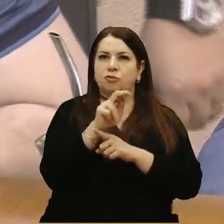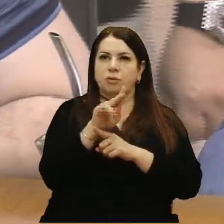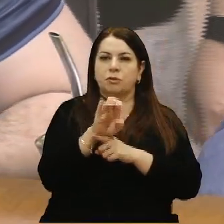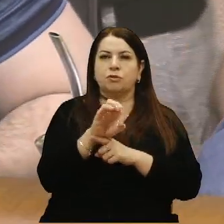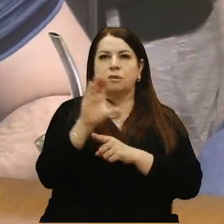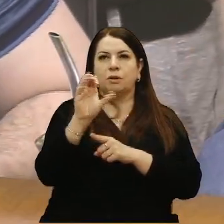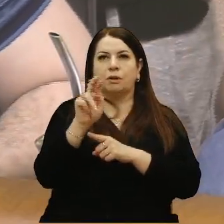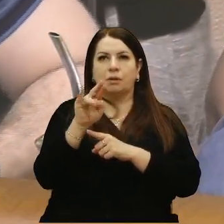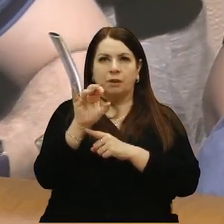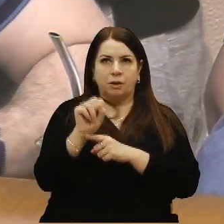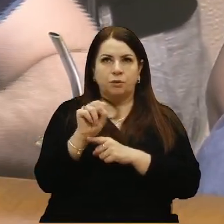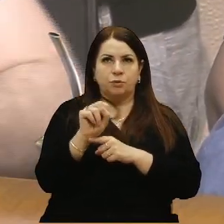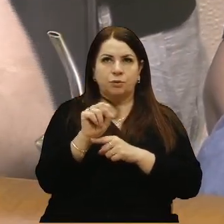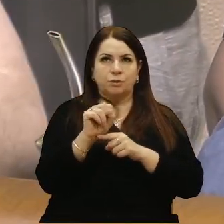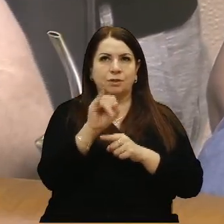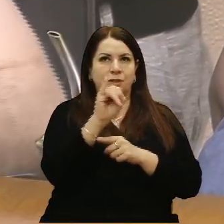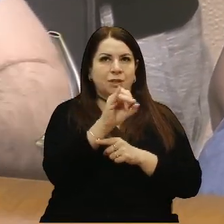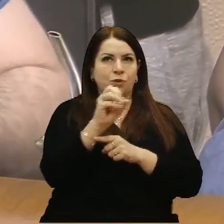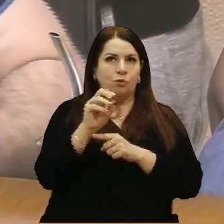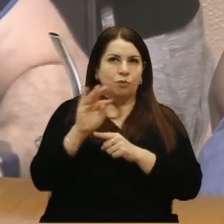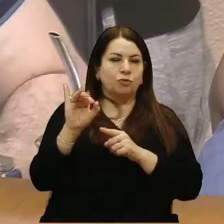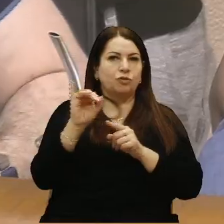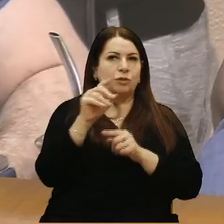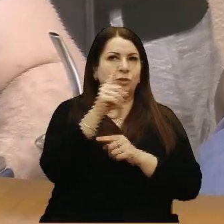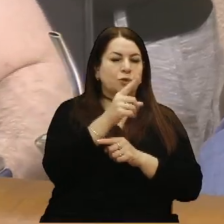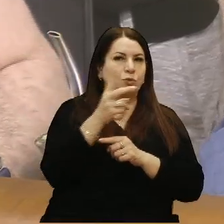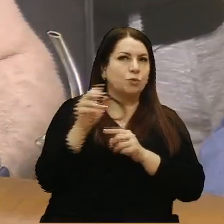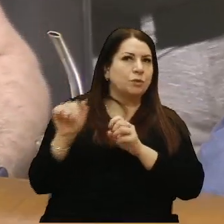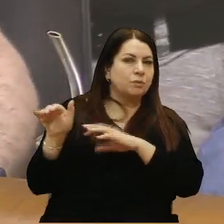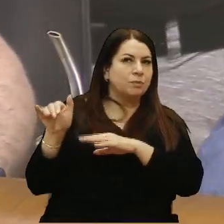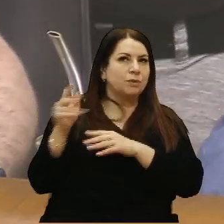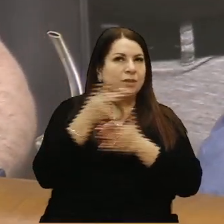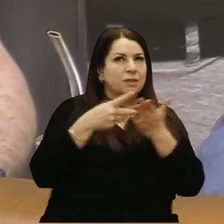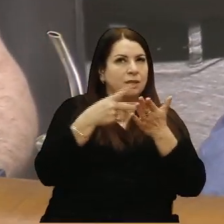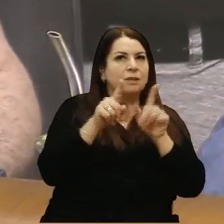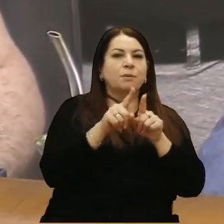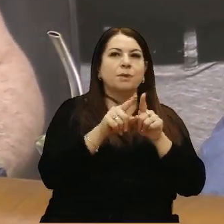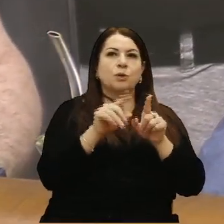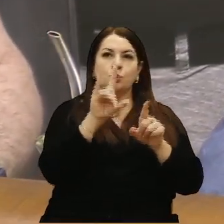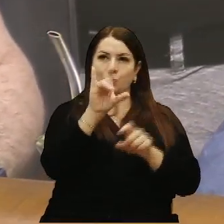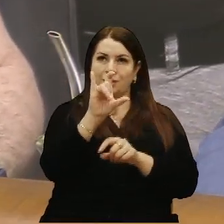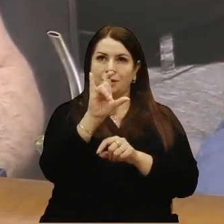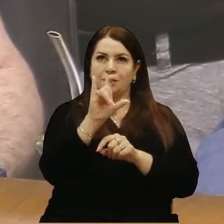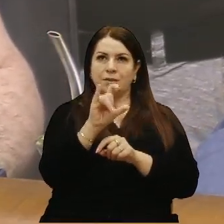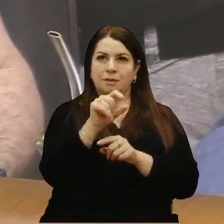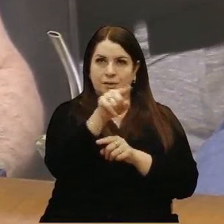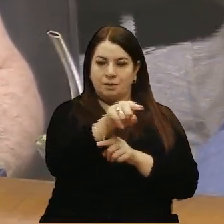Carlos Henrique Iotti, publicada em 12/9/2025, no Instagram, O